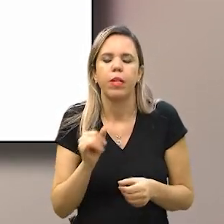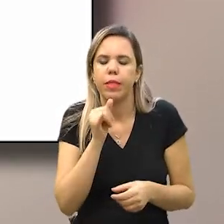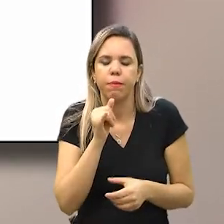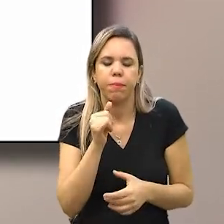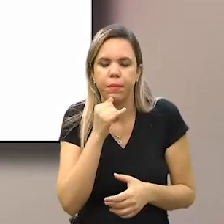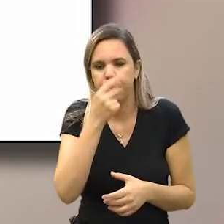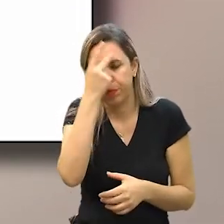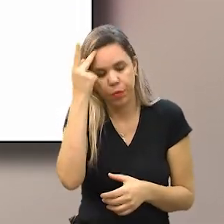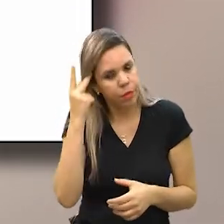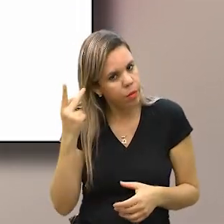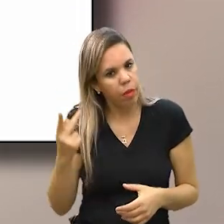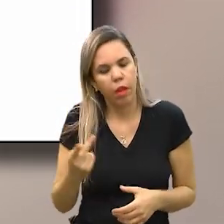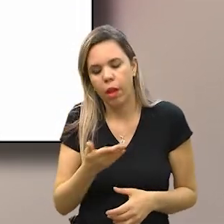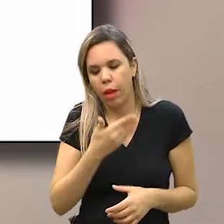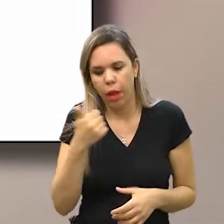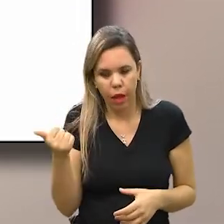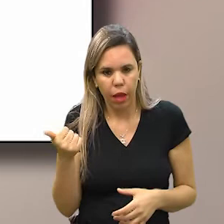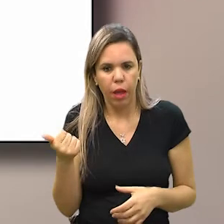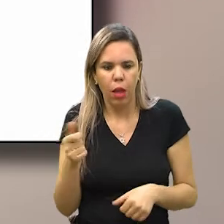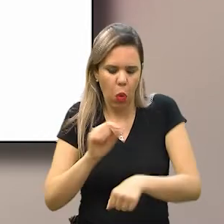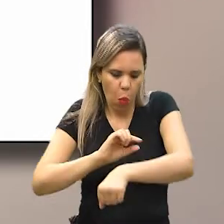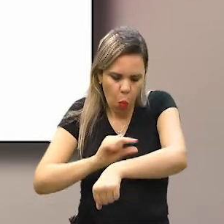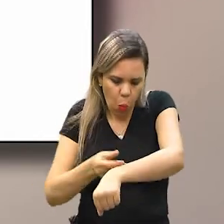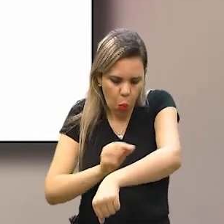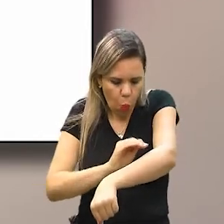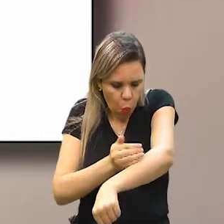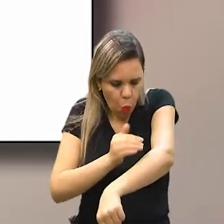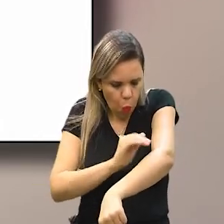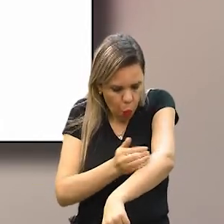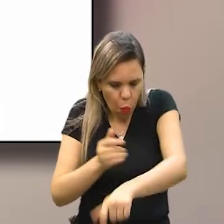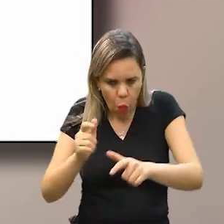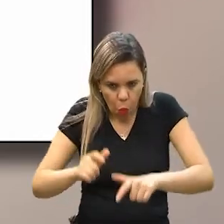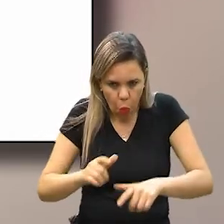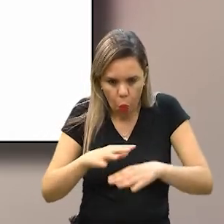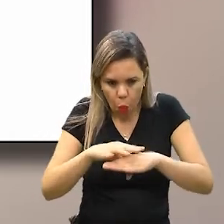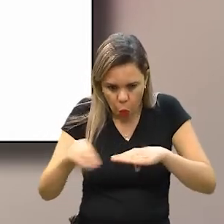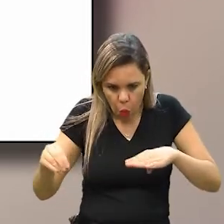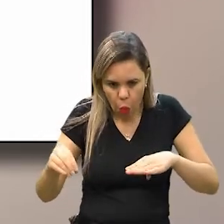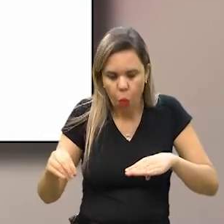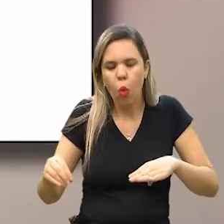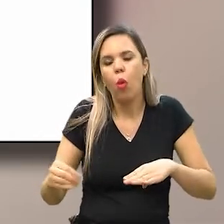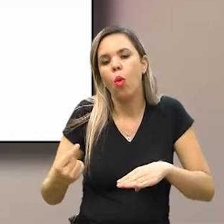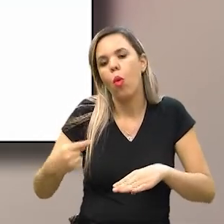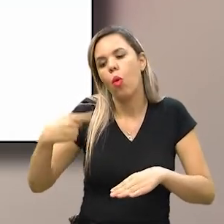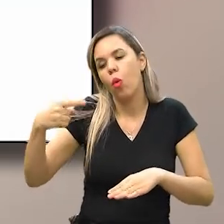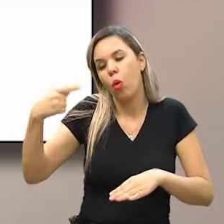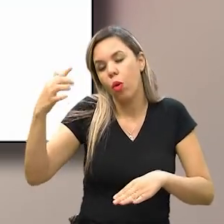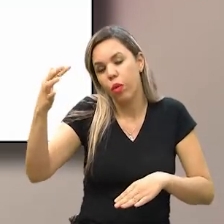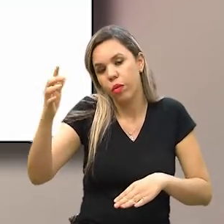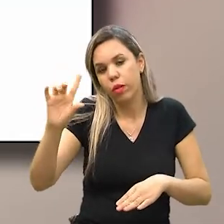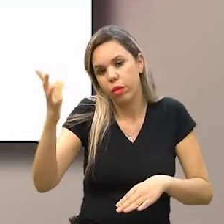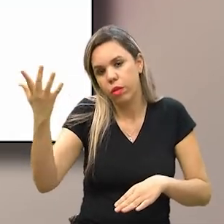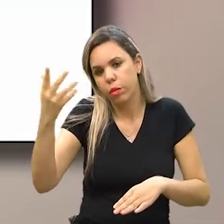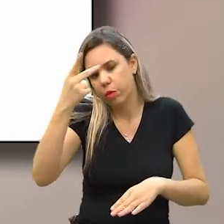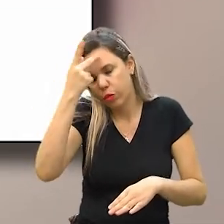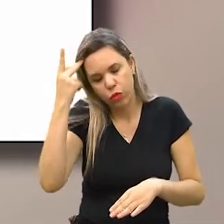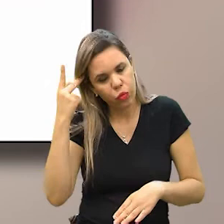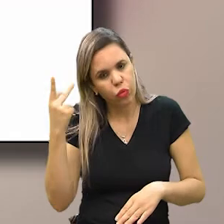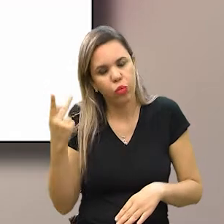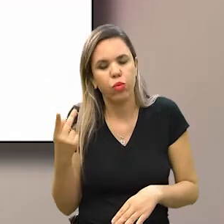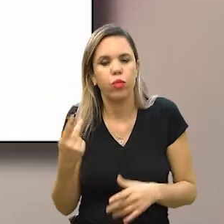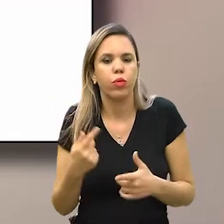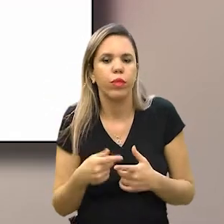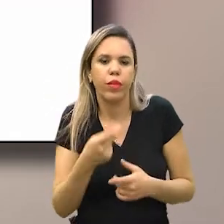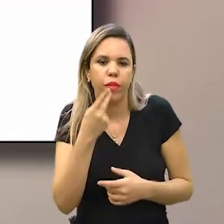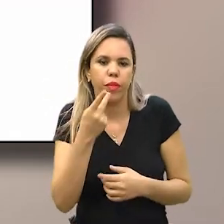zoster é a pessoa melhora das bolinhas, cicatriza o lugar que ela estava com o herpes zoster e depois ela fica